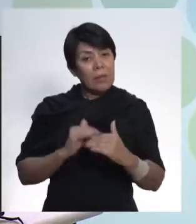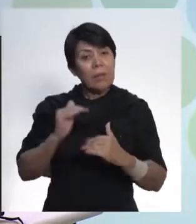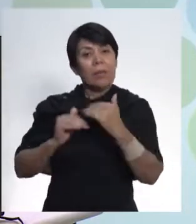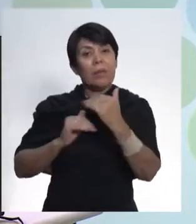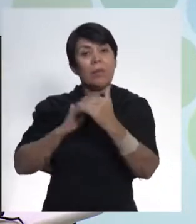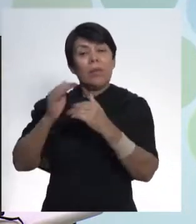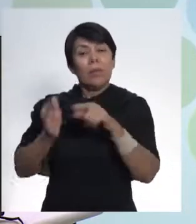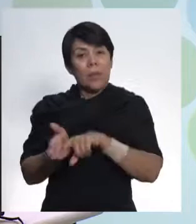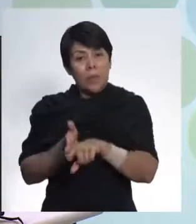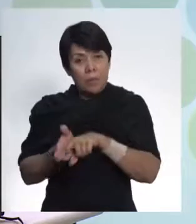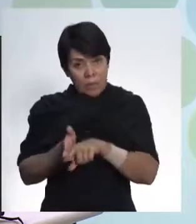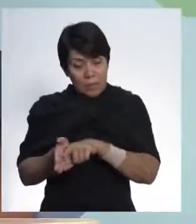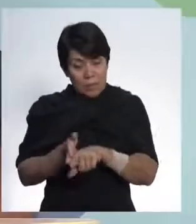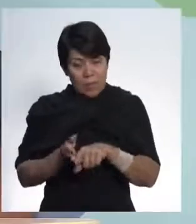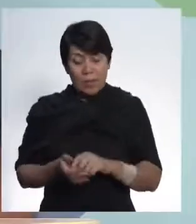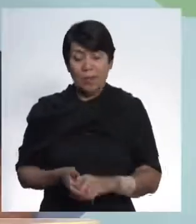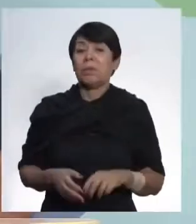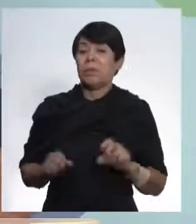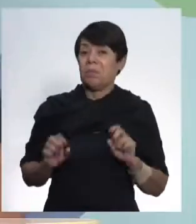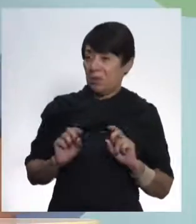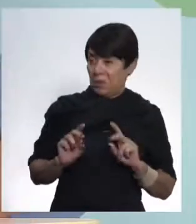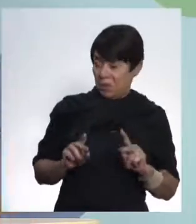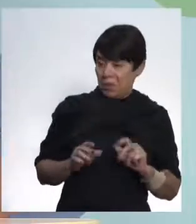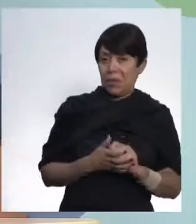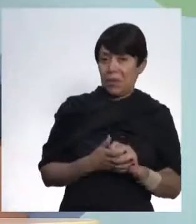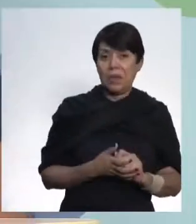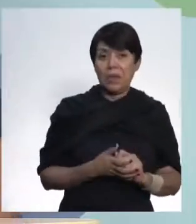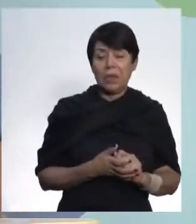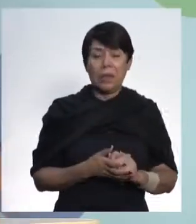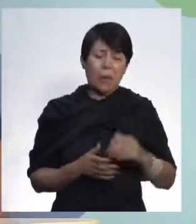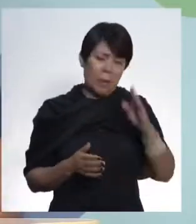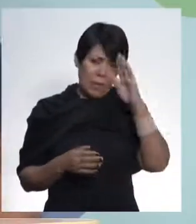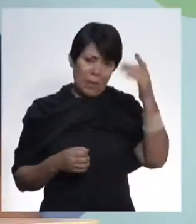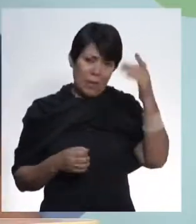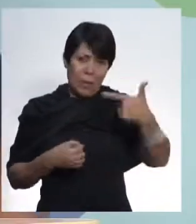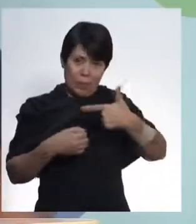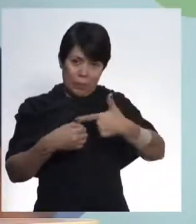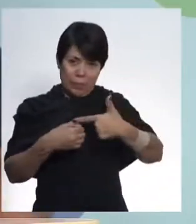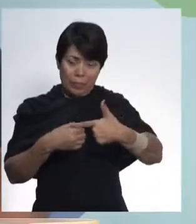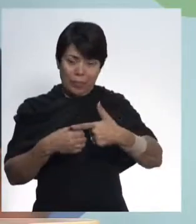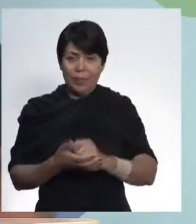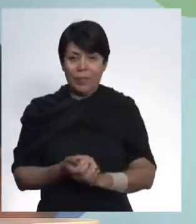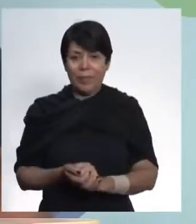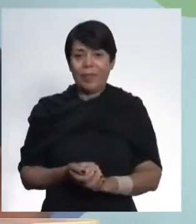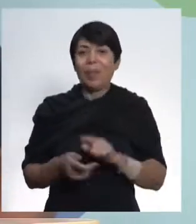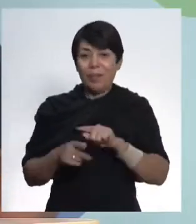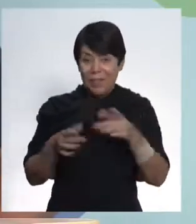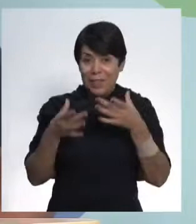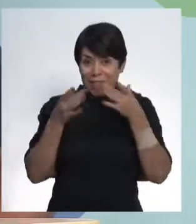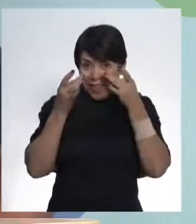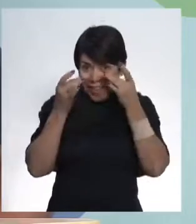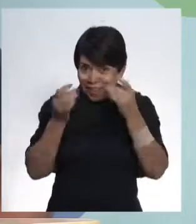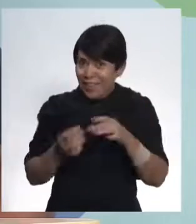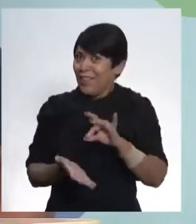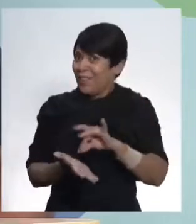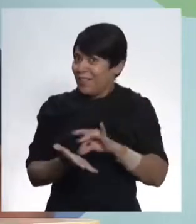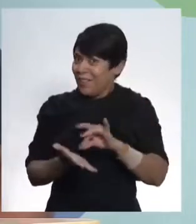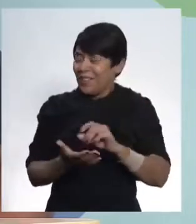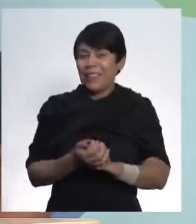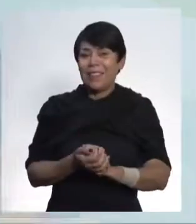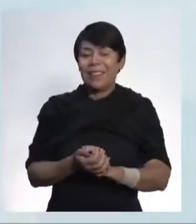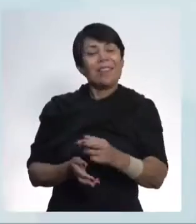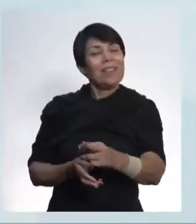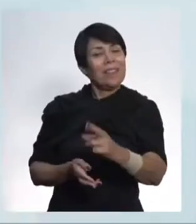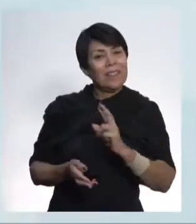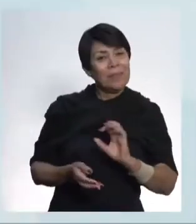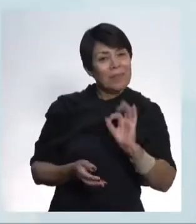muitas pesquisas. Muito bom, Júlia. Principalmente sobre o petróleo. Muito bom, Júlia. Prestou atenção aí no que nós explicamos aí para vocês. Então, vem a resposta